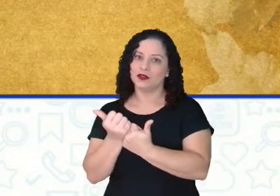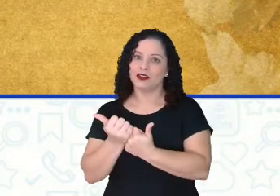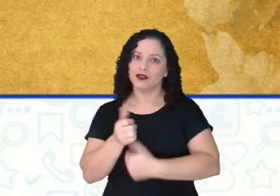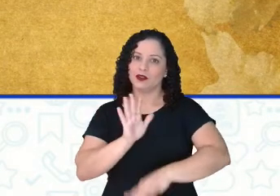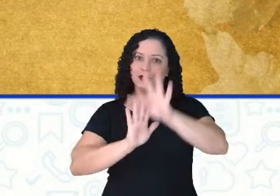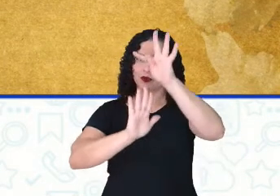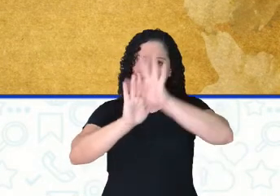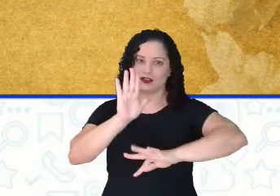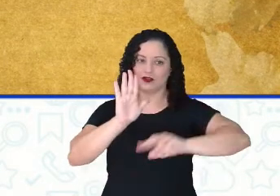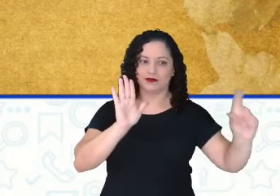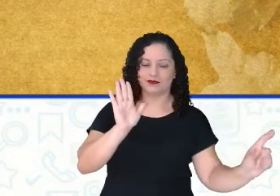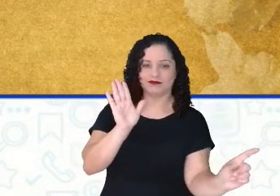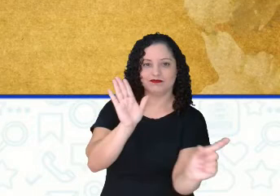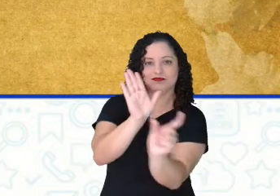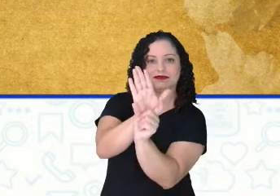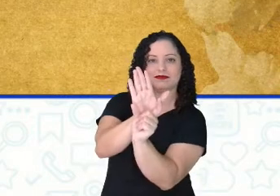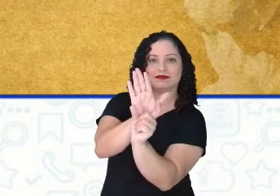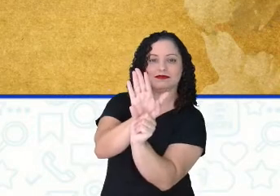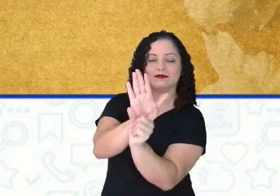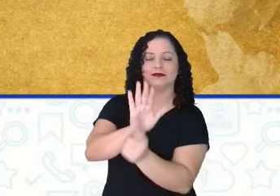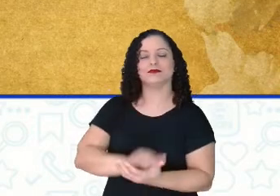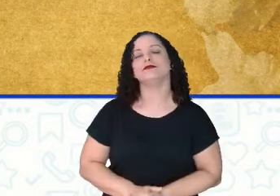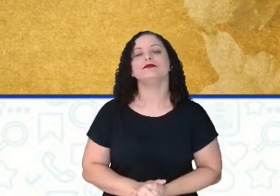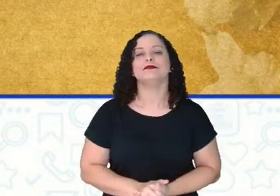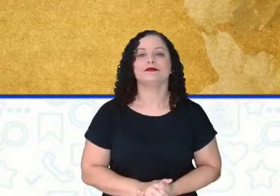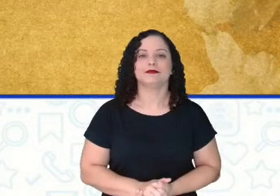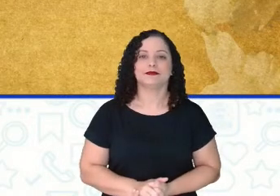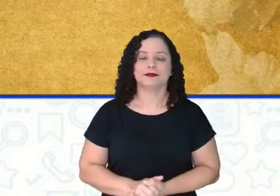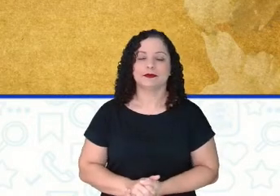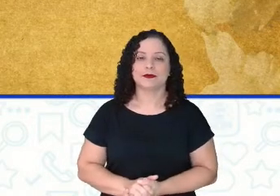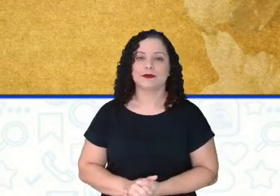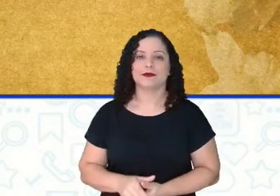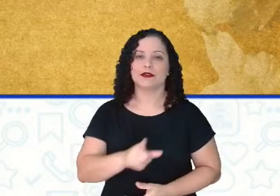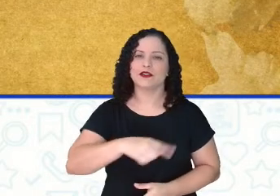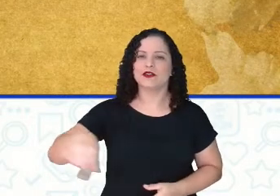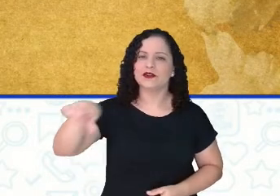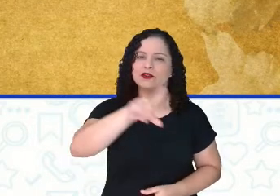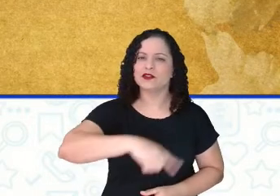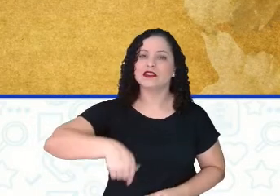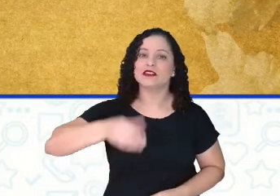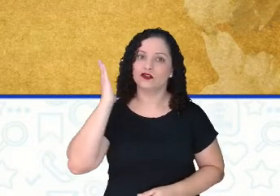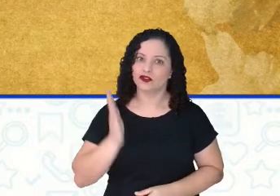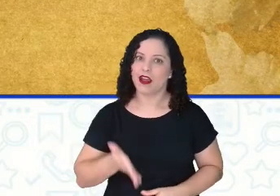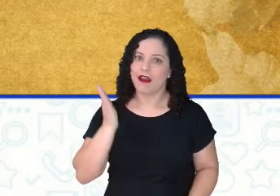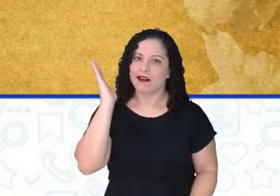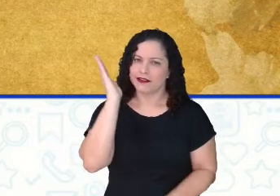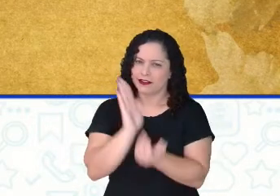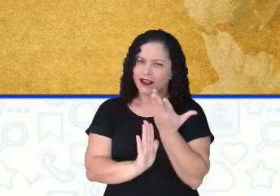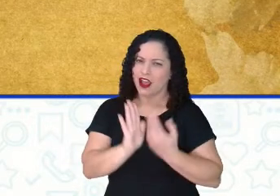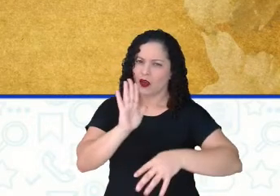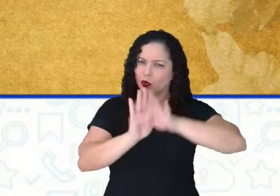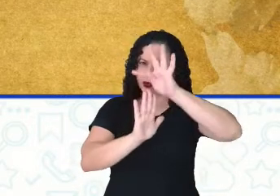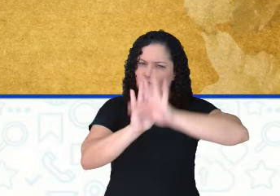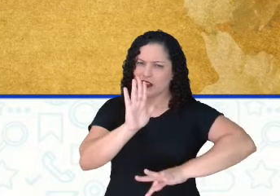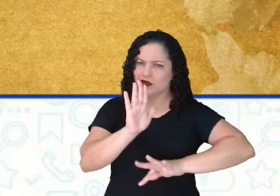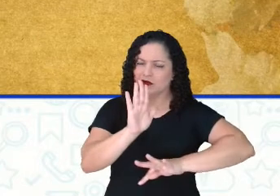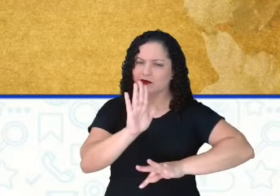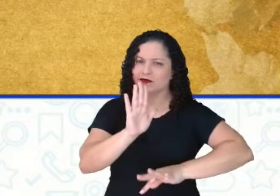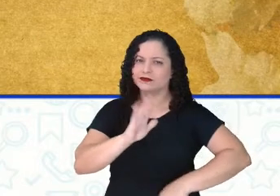texto. Então, vocês já foram construindo um texto e aí vocês repetiram a mesma